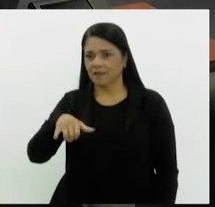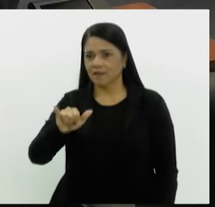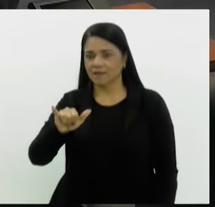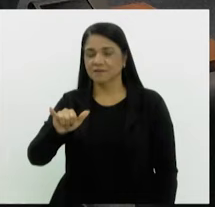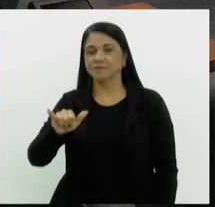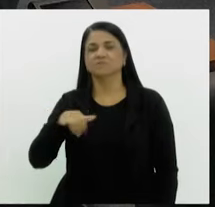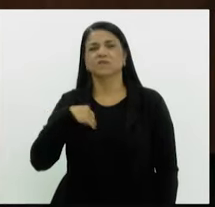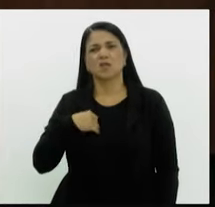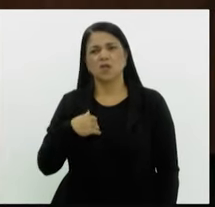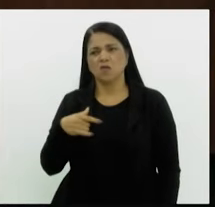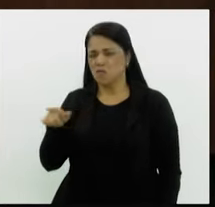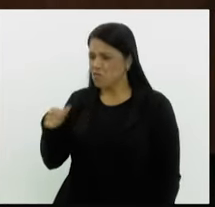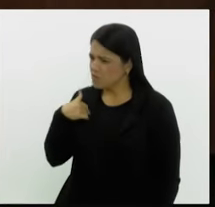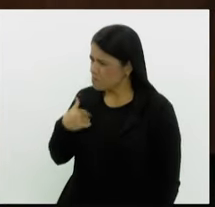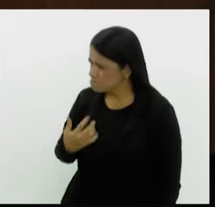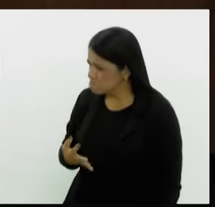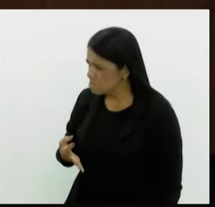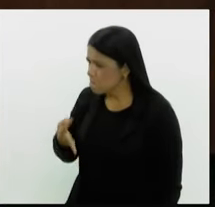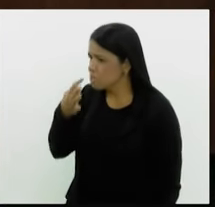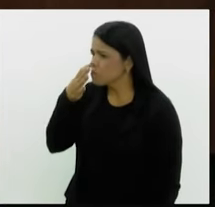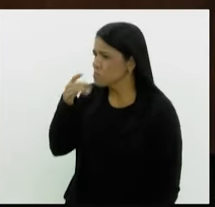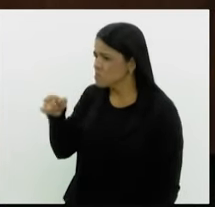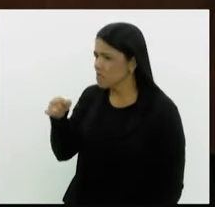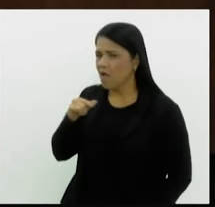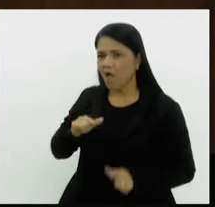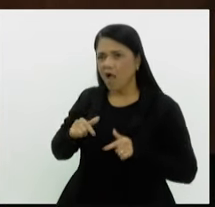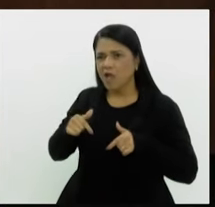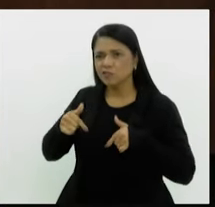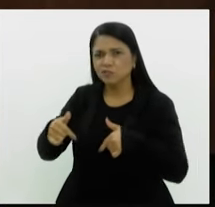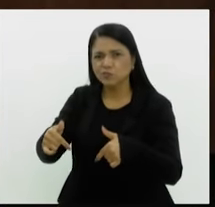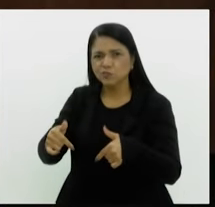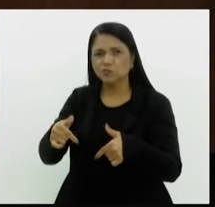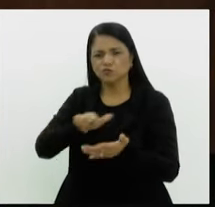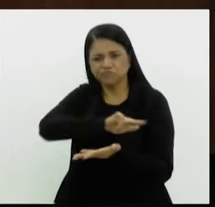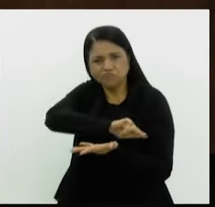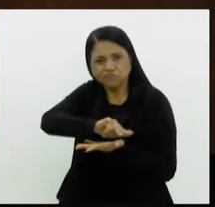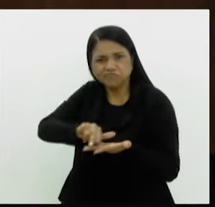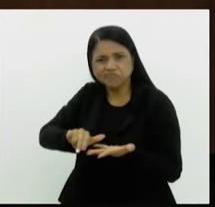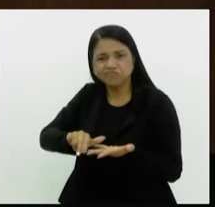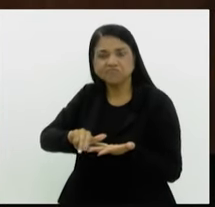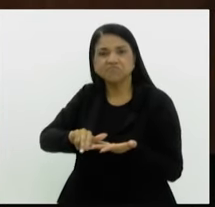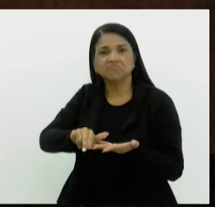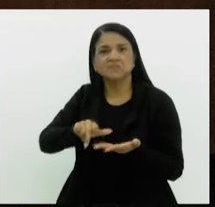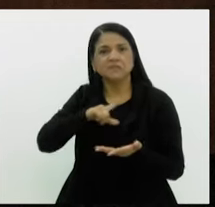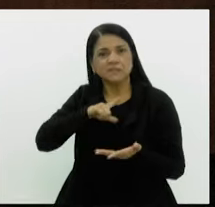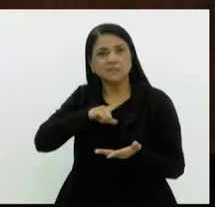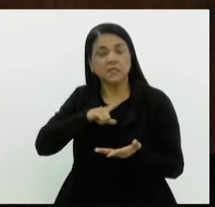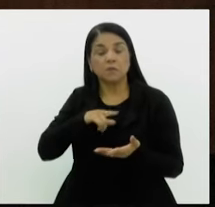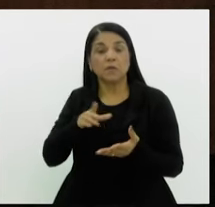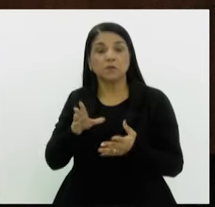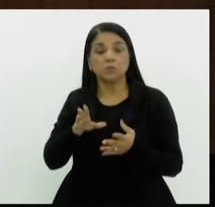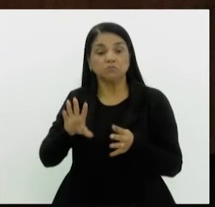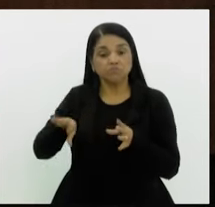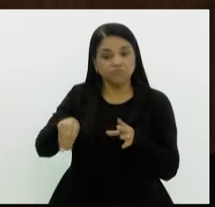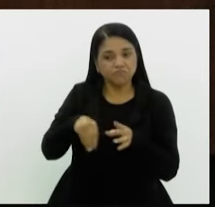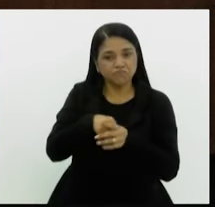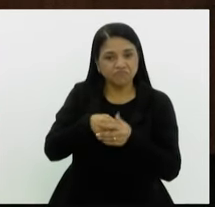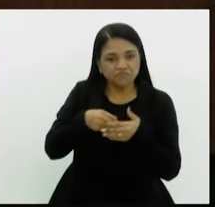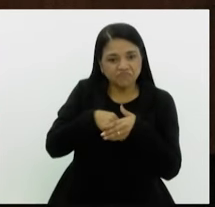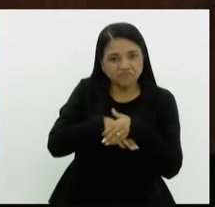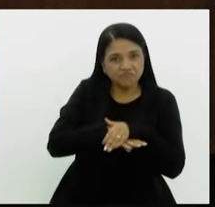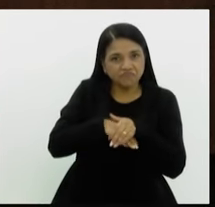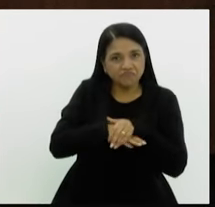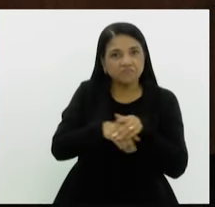mais impressionado, o senhor está falando de muitas atitudes, muitas ações, mas também tem as omissões. Eu fiquei